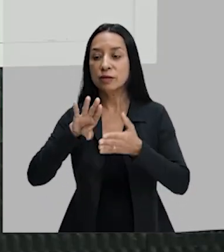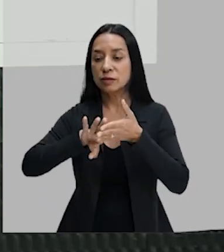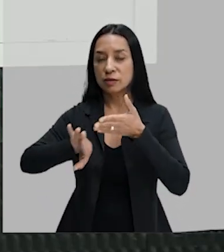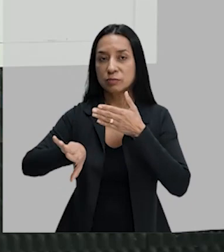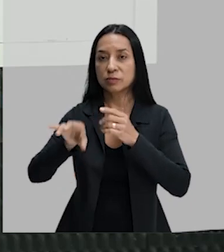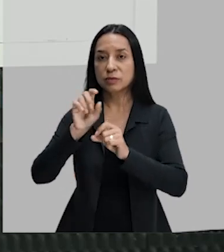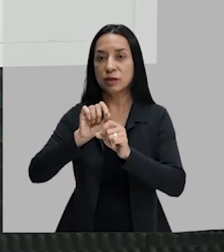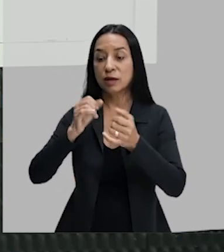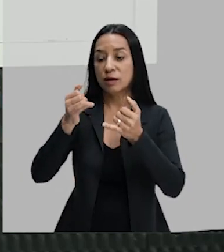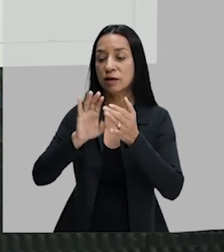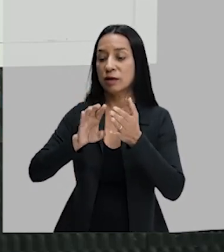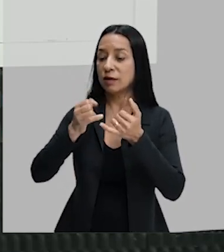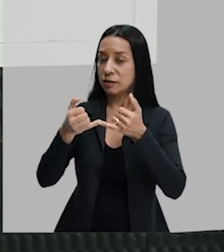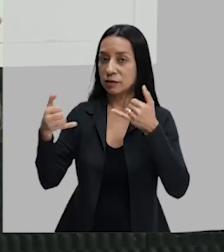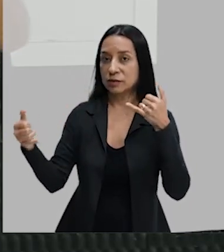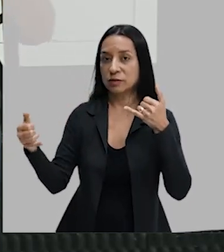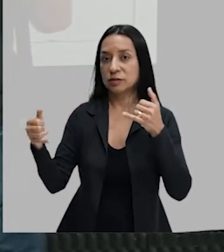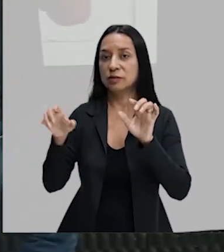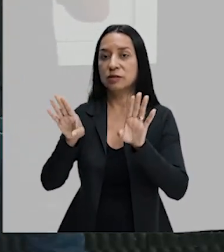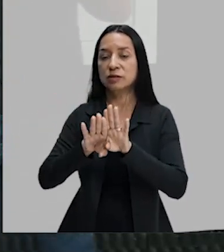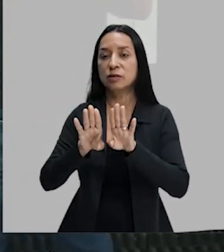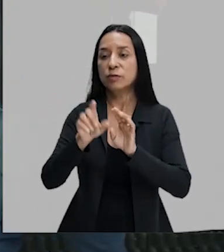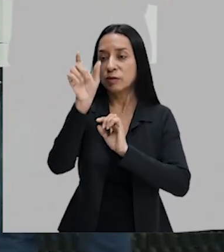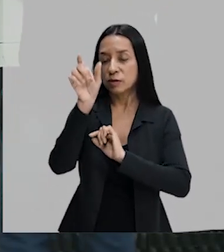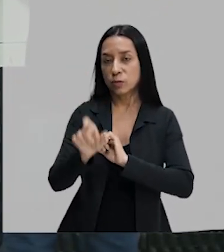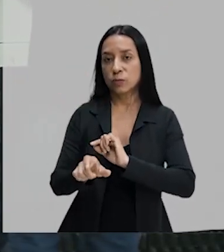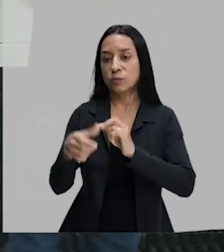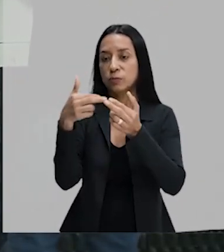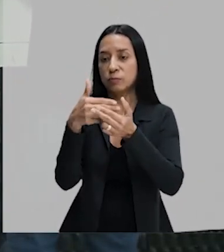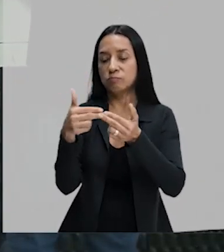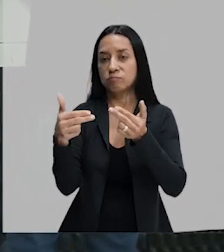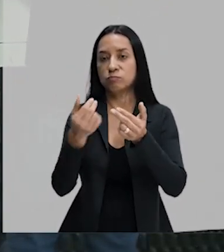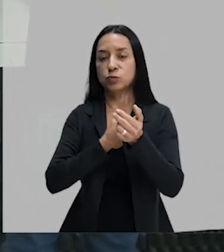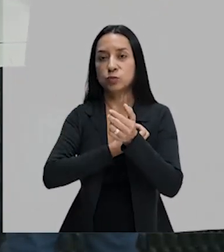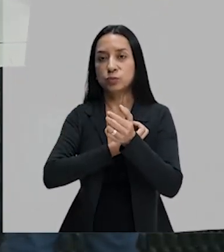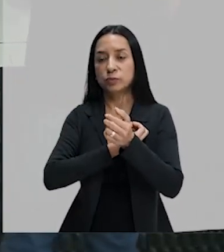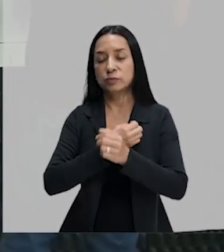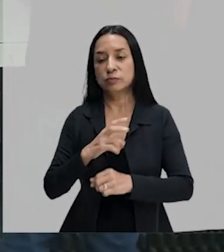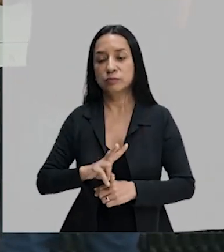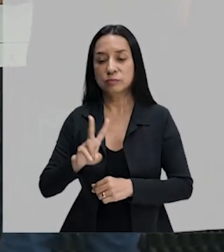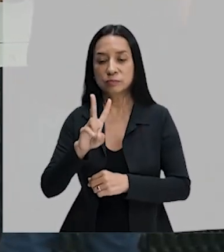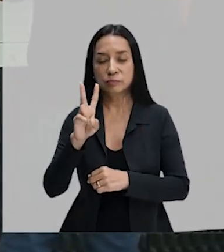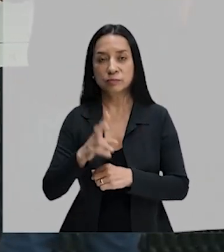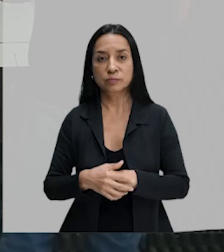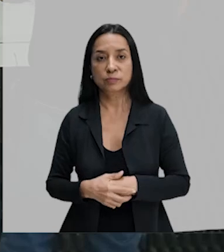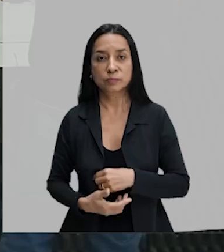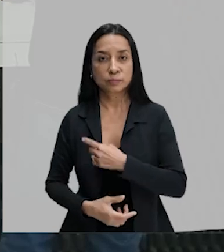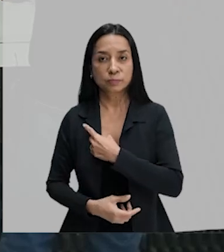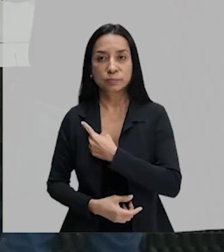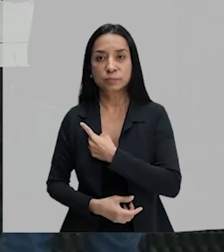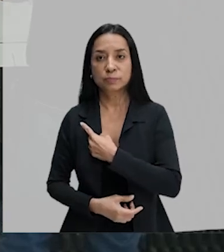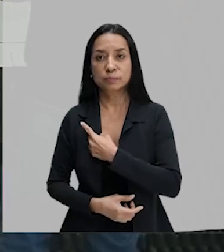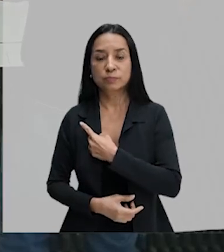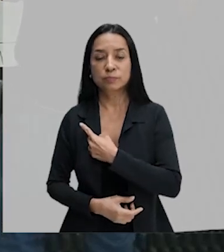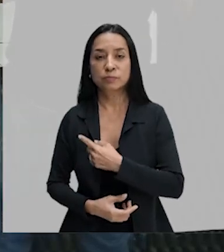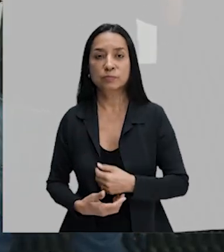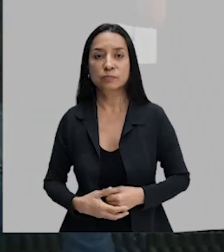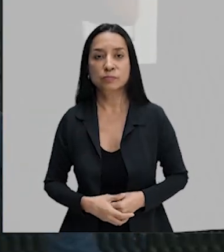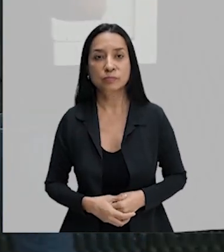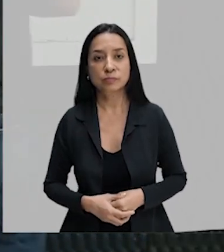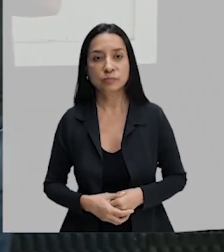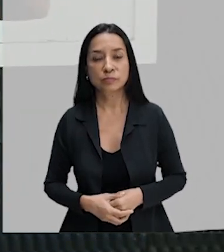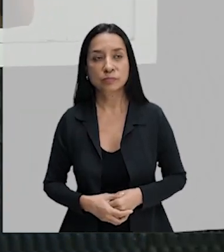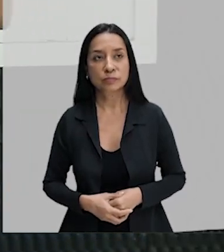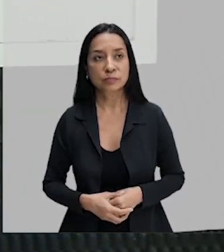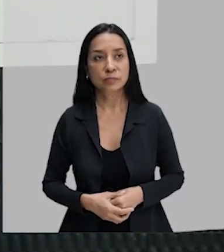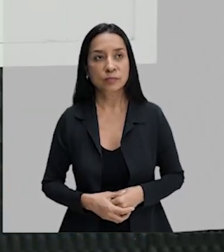aqui a linha e a coluna do elemento. Então, eu eliminei aqui a linha, eliminei a